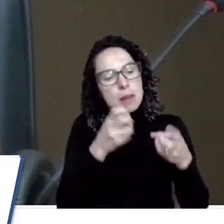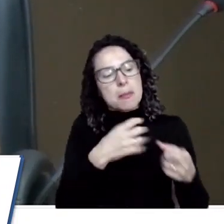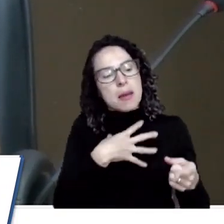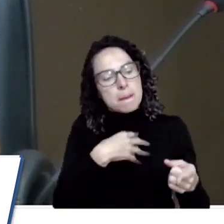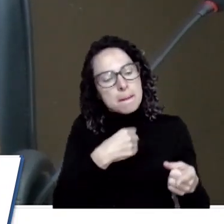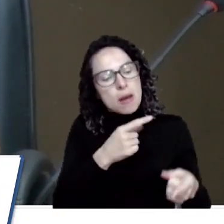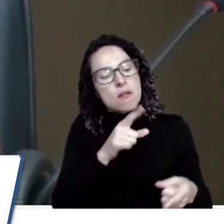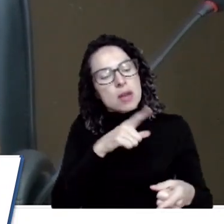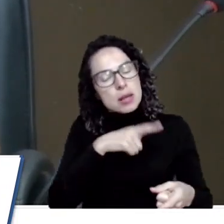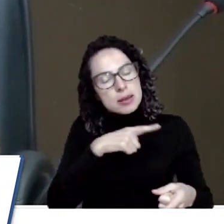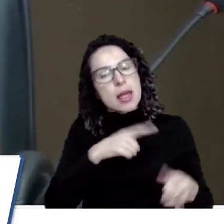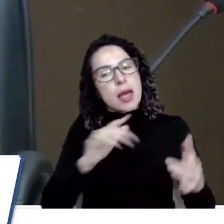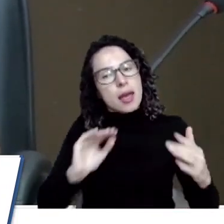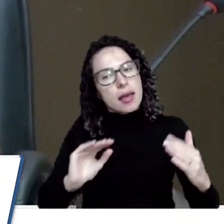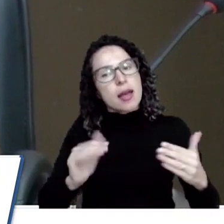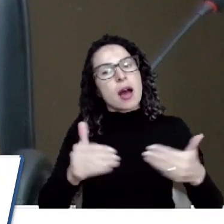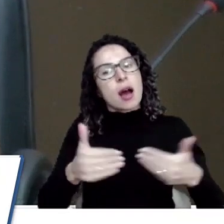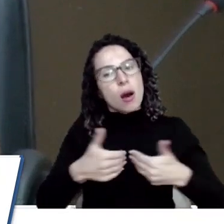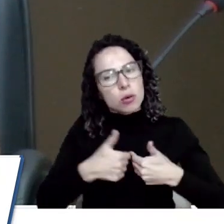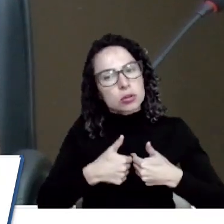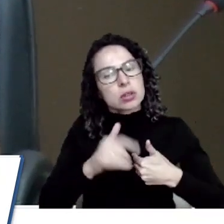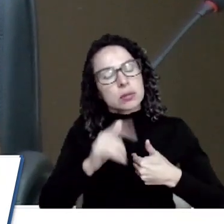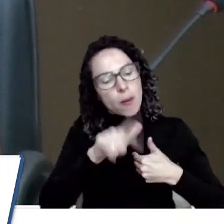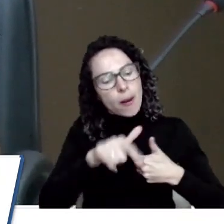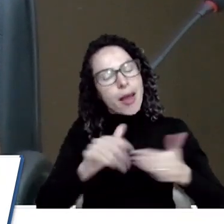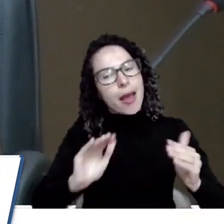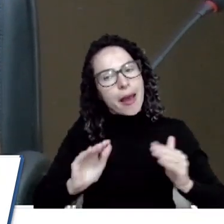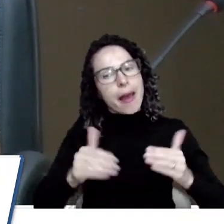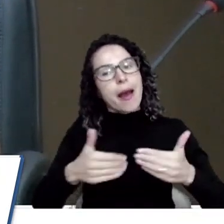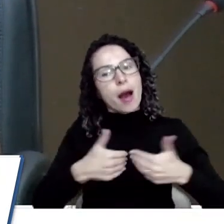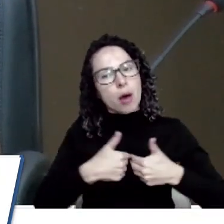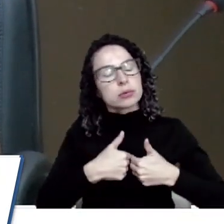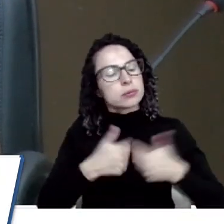com esse problema, com essa